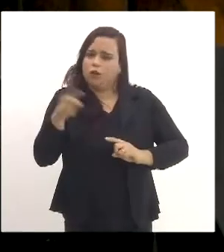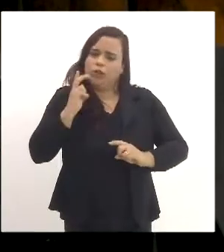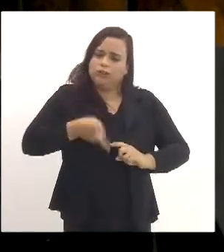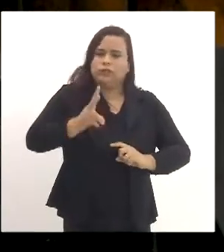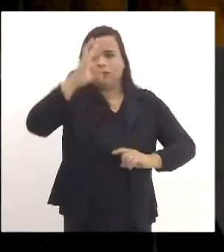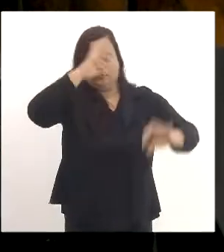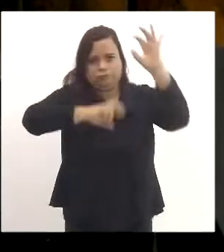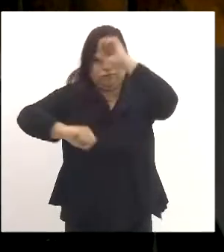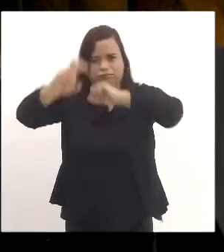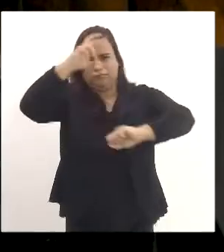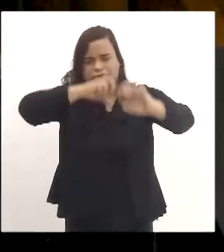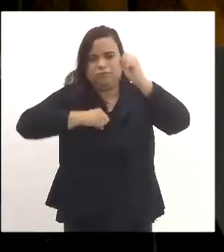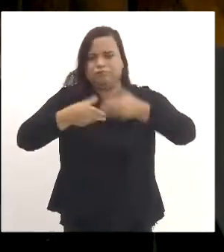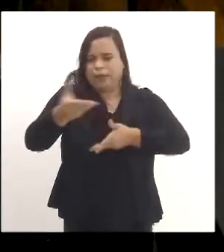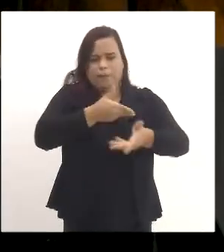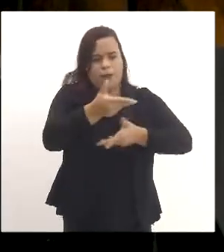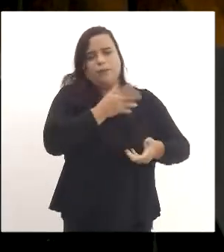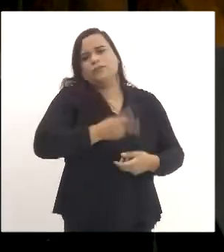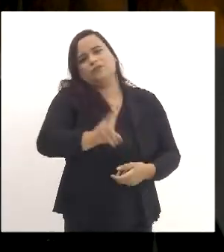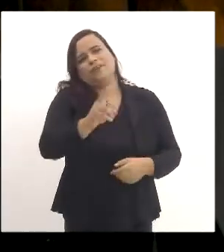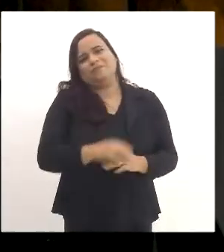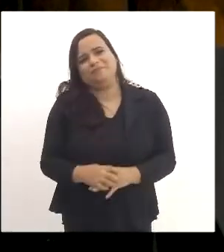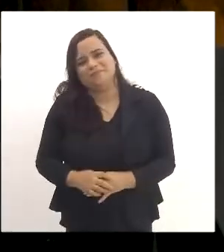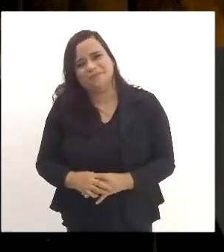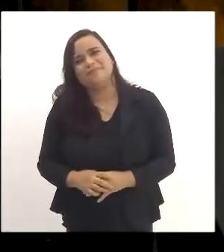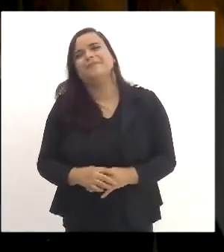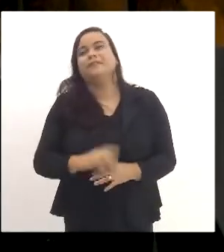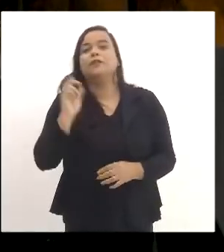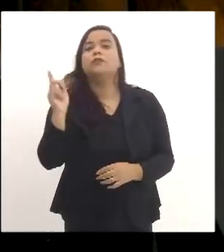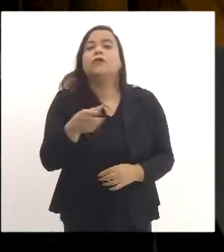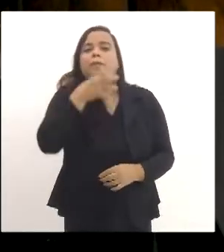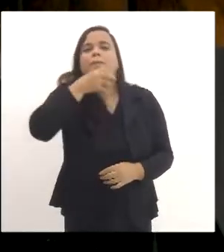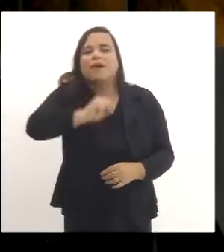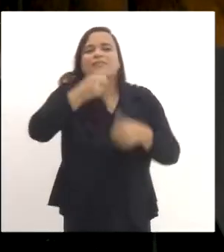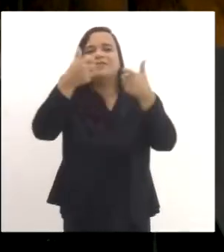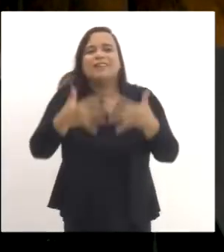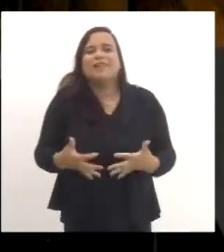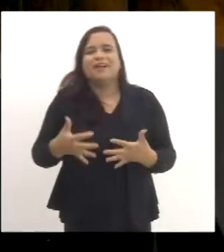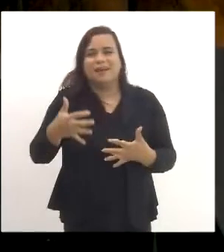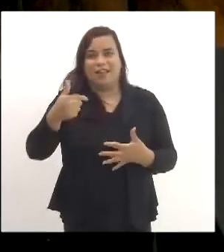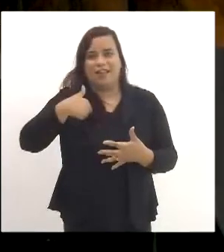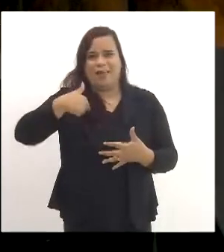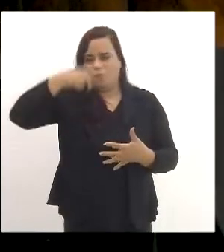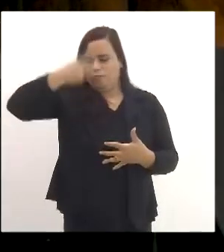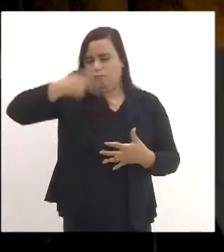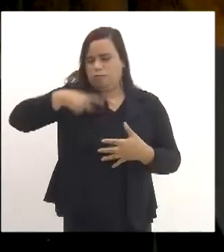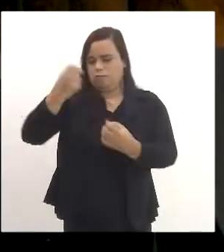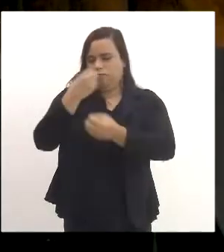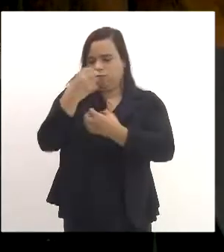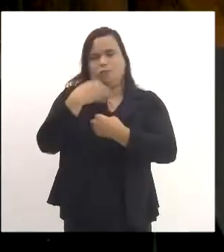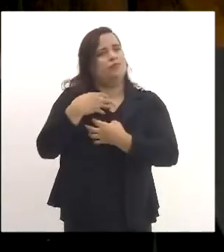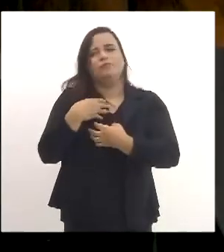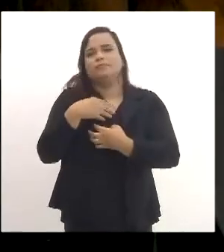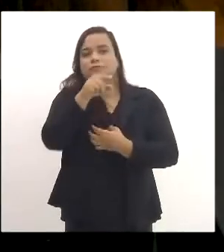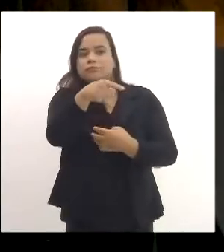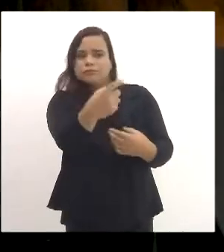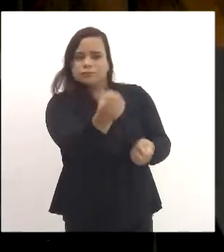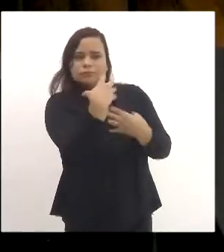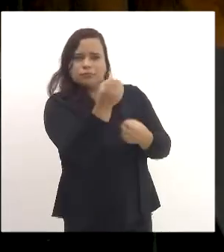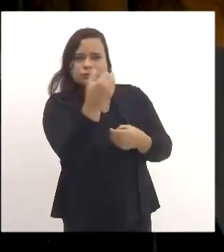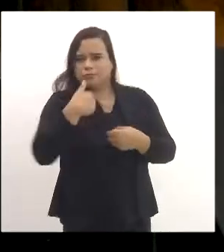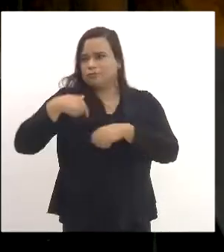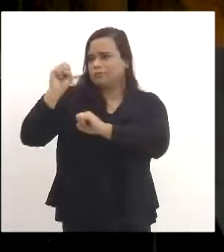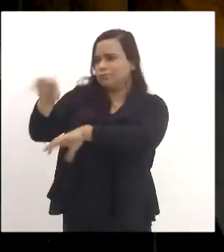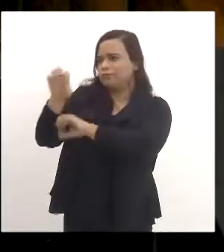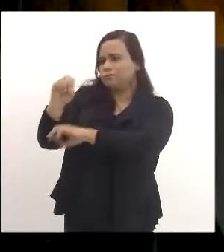Freire, ninguém educa ninguém, ninguém educa a si mesmo, os homens se educam entre si, mediatados pelo mundo, e